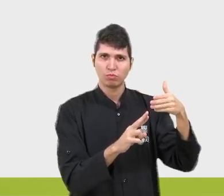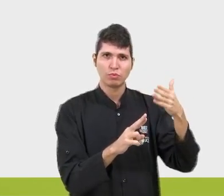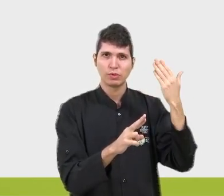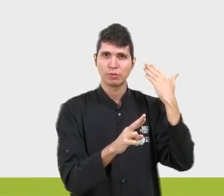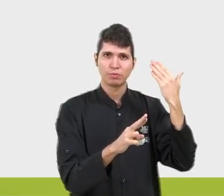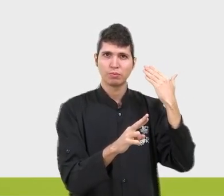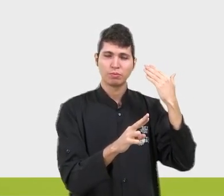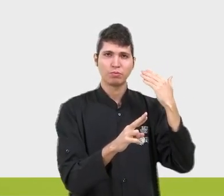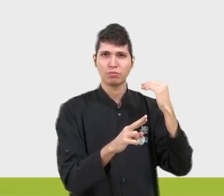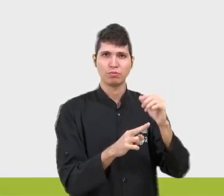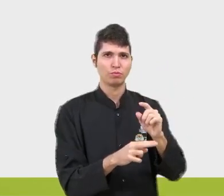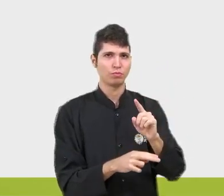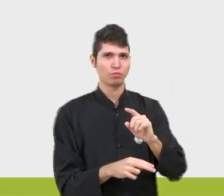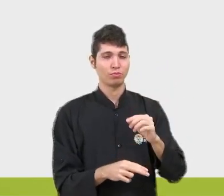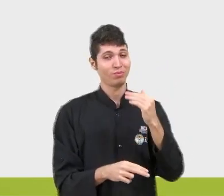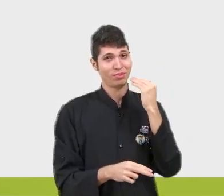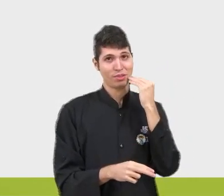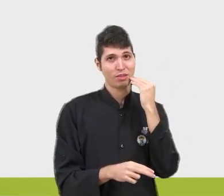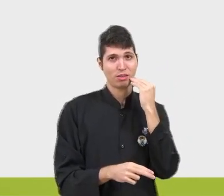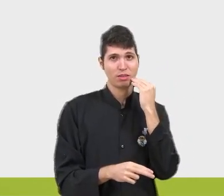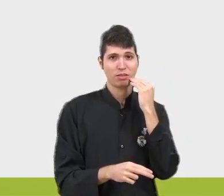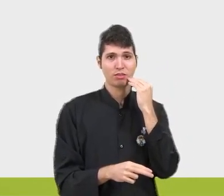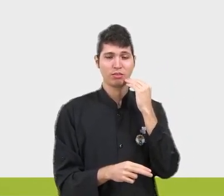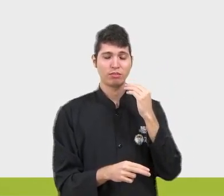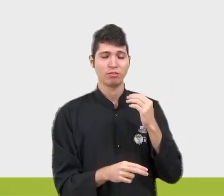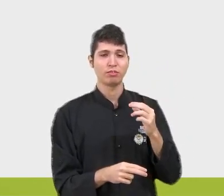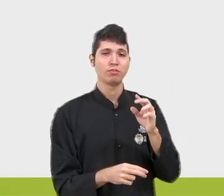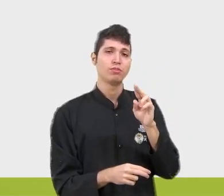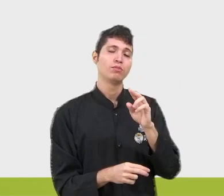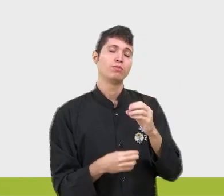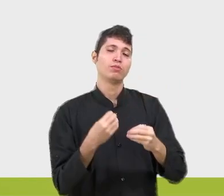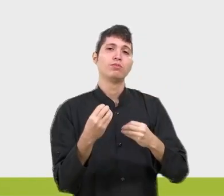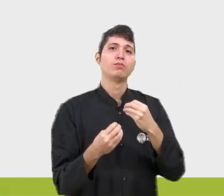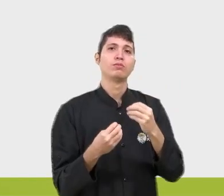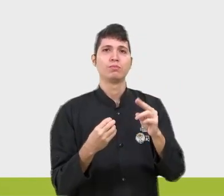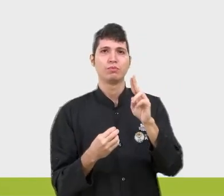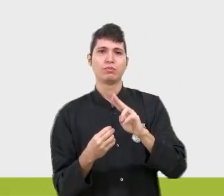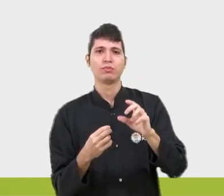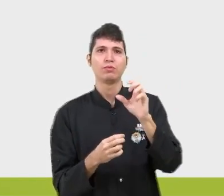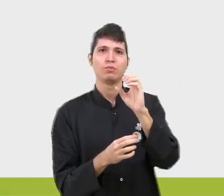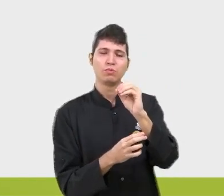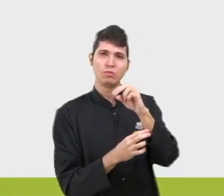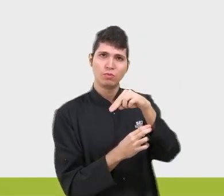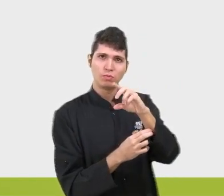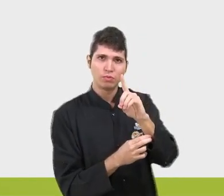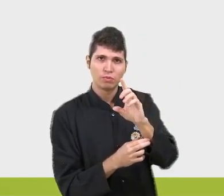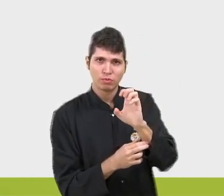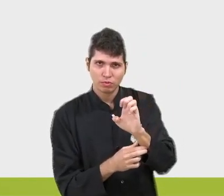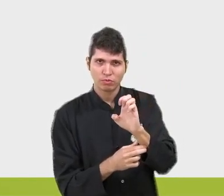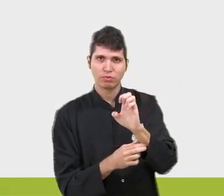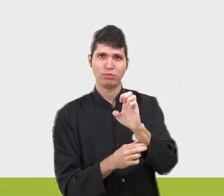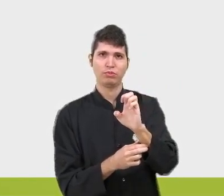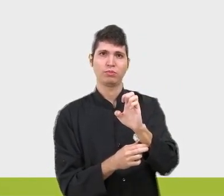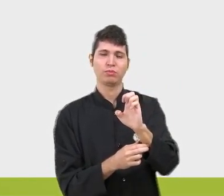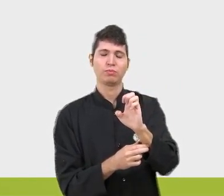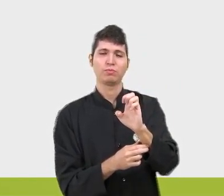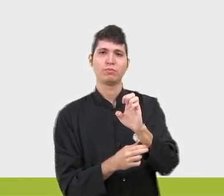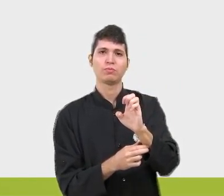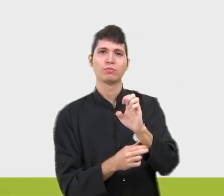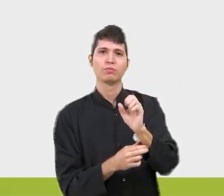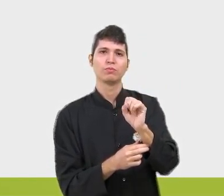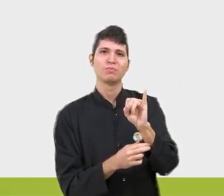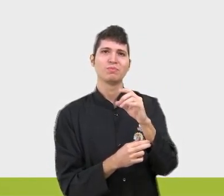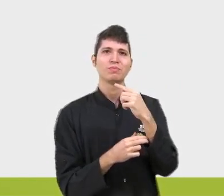então, uso inadequado. Professor, então, como que eu refaço, por exemplo, se eu tiver em dúvida lá na hora da minha